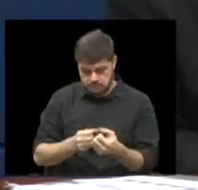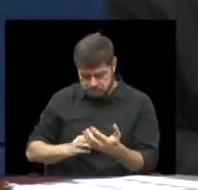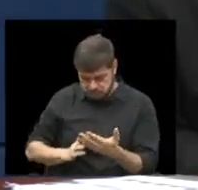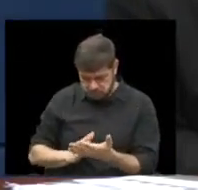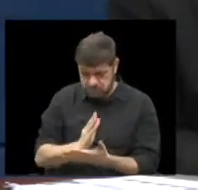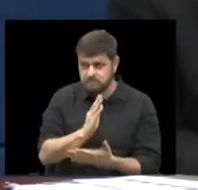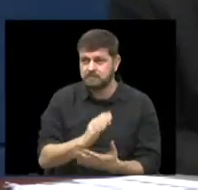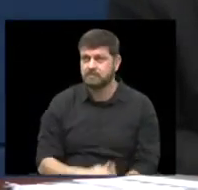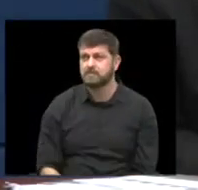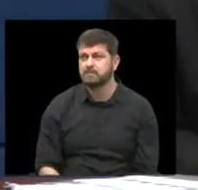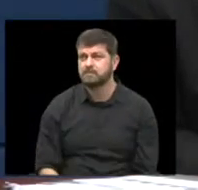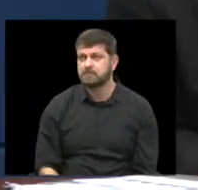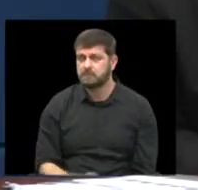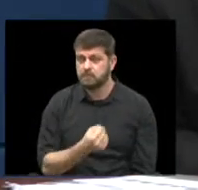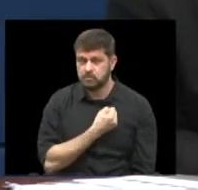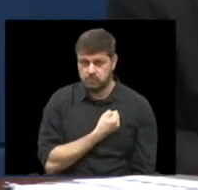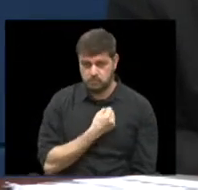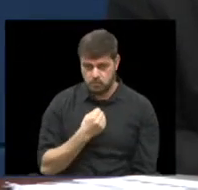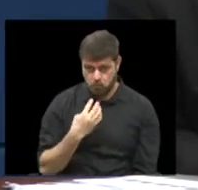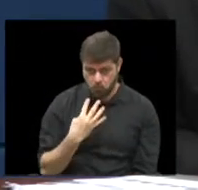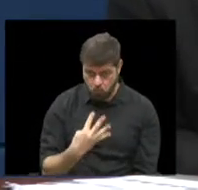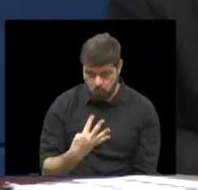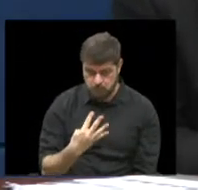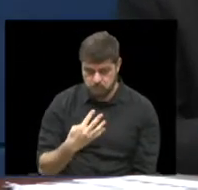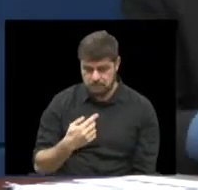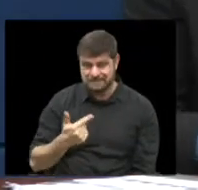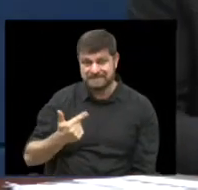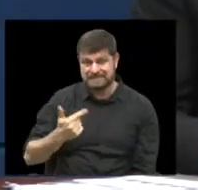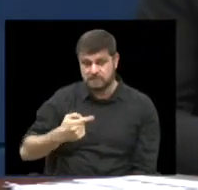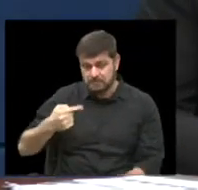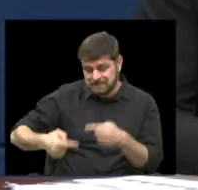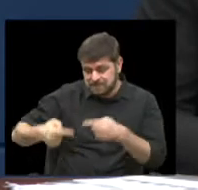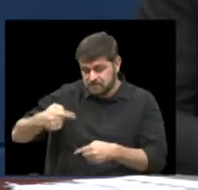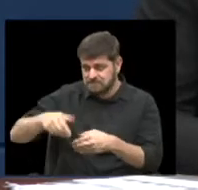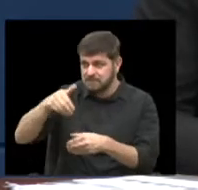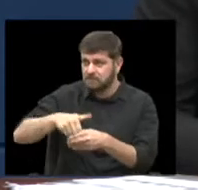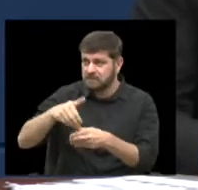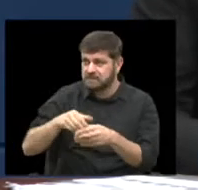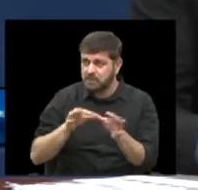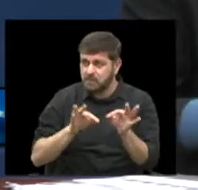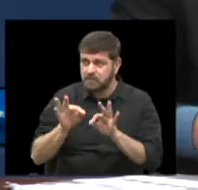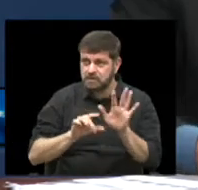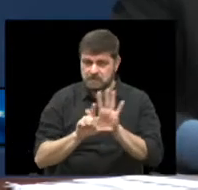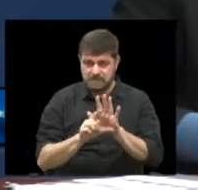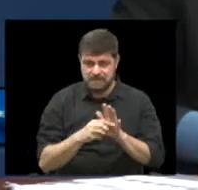favoráveis, a matéria está aprovada. Item 4, segunda discussão e votação do projeto de lei